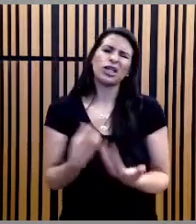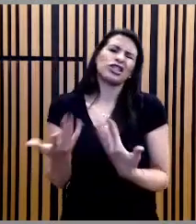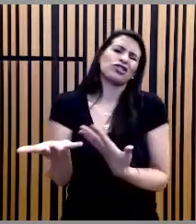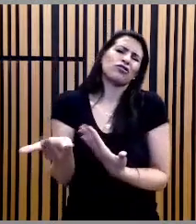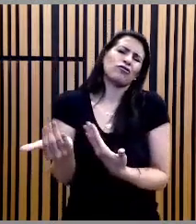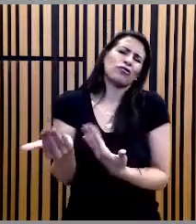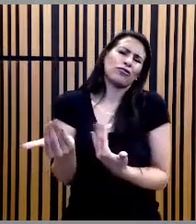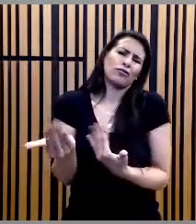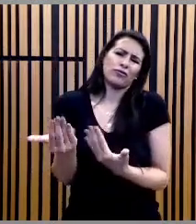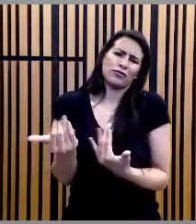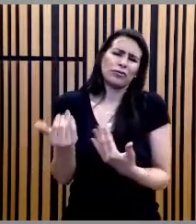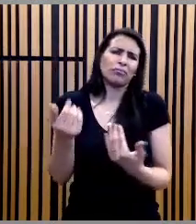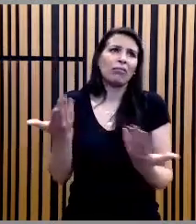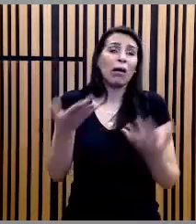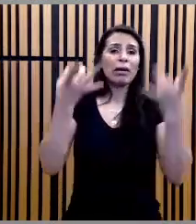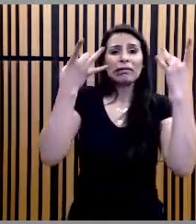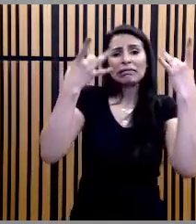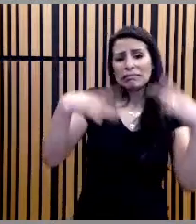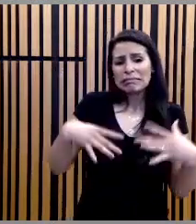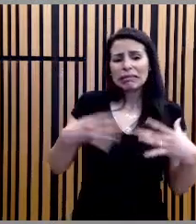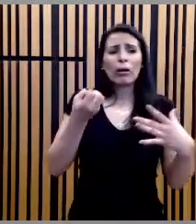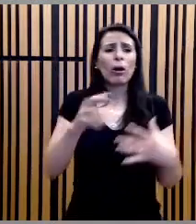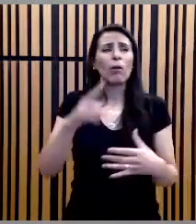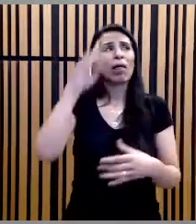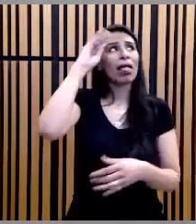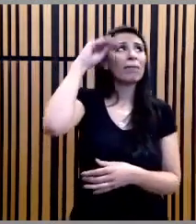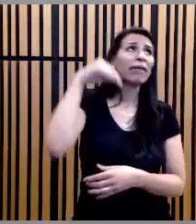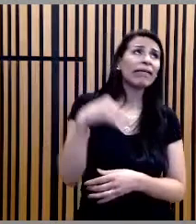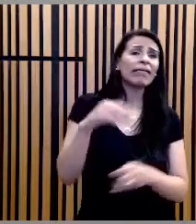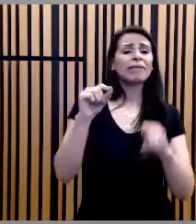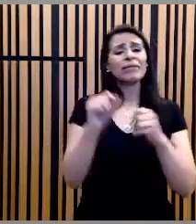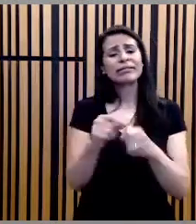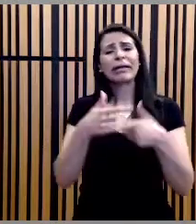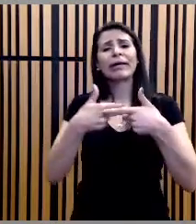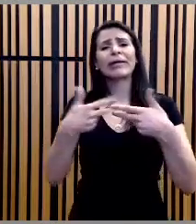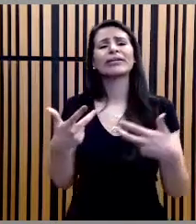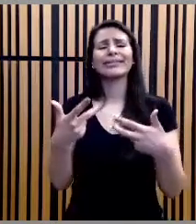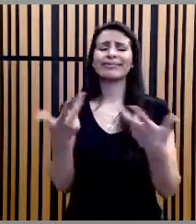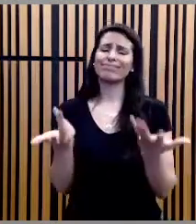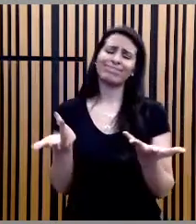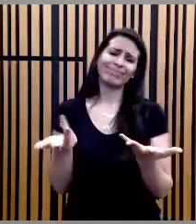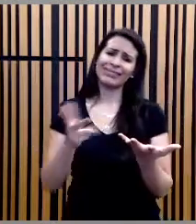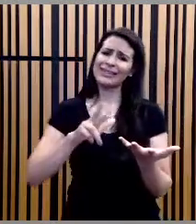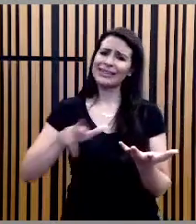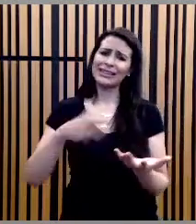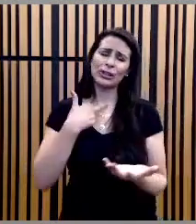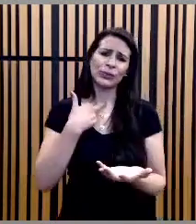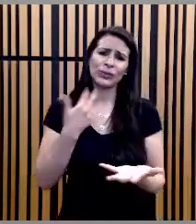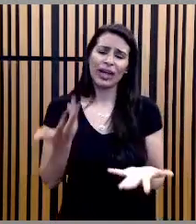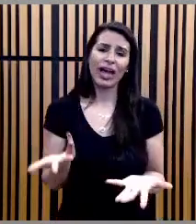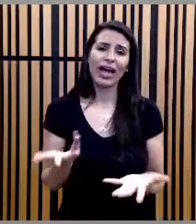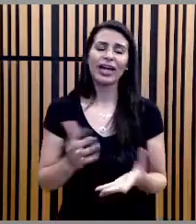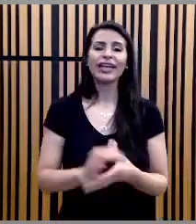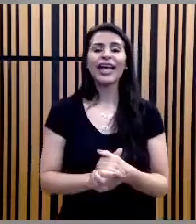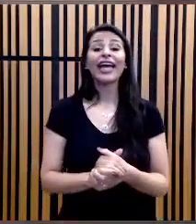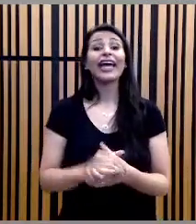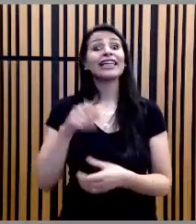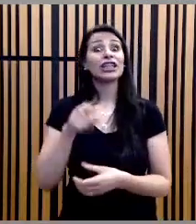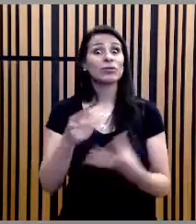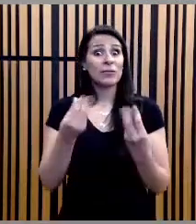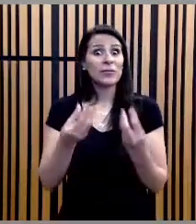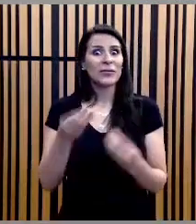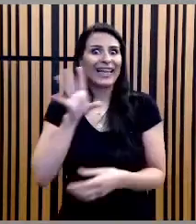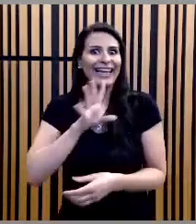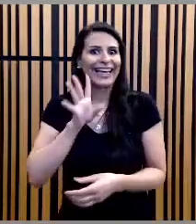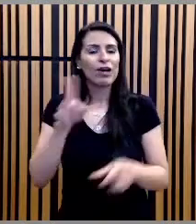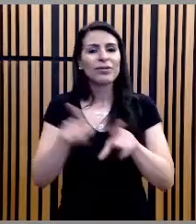ainda para desistir ou para ficar com preguiça de fazer as coisas, né? E isso, pessoal, é muito legal porque a